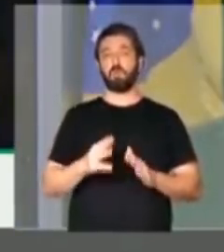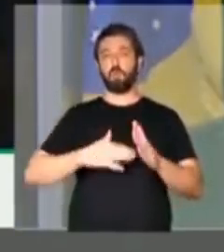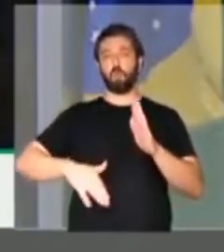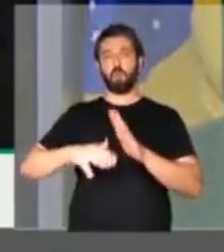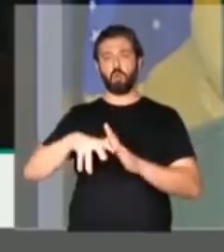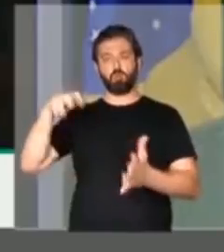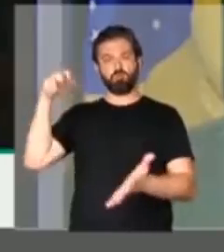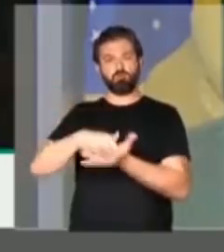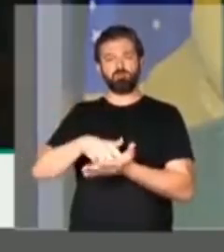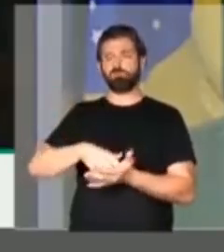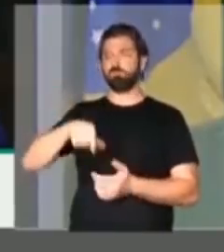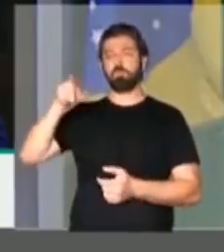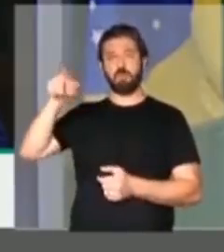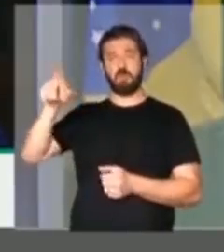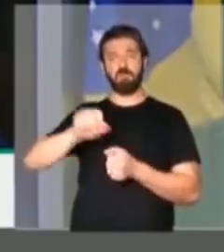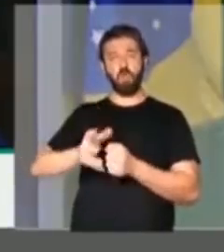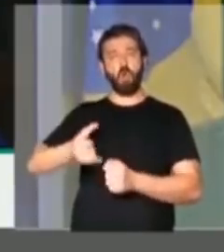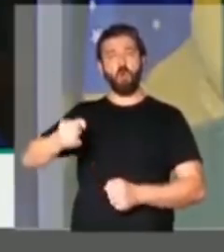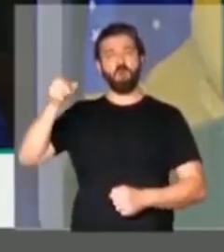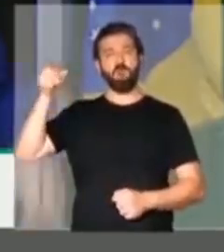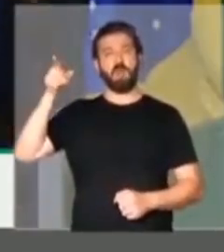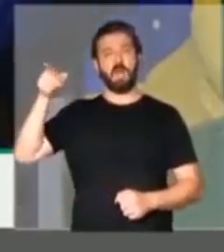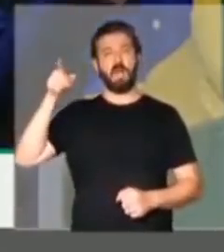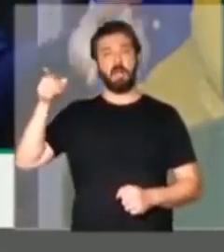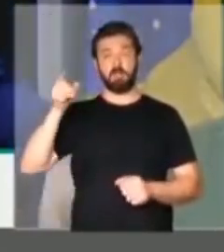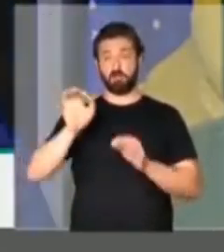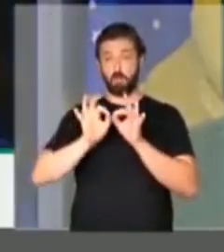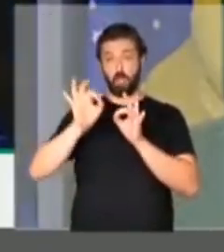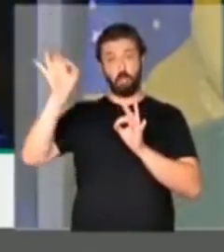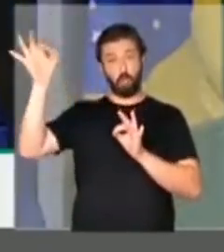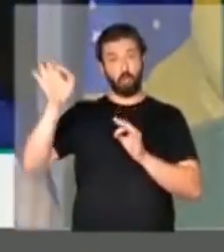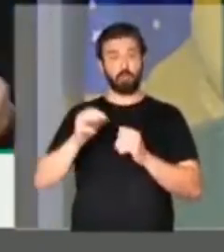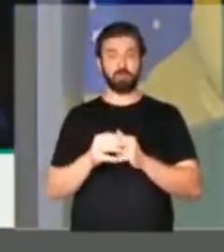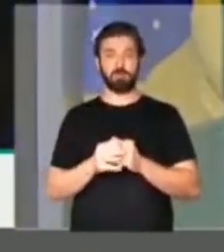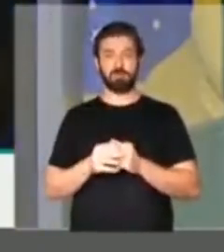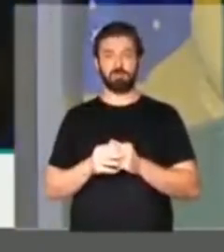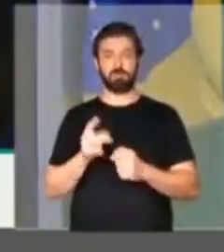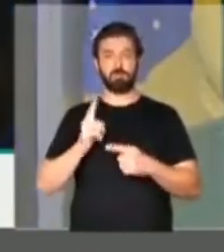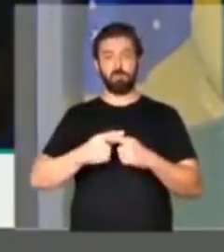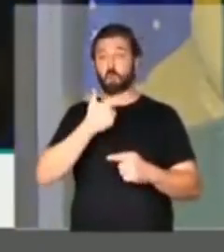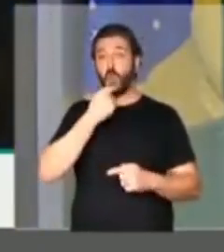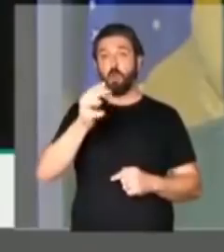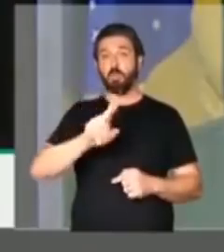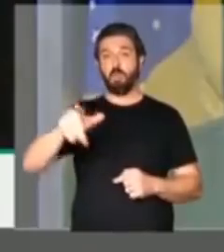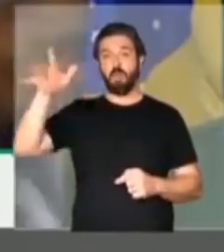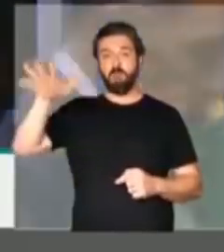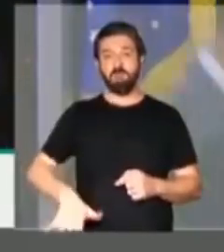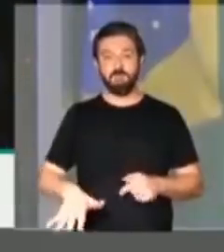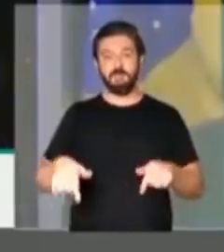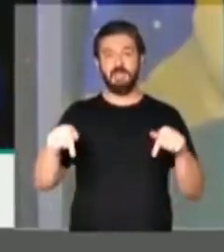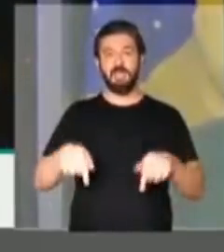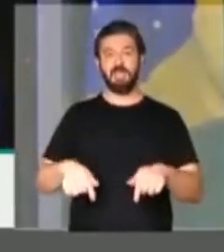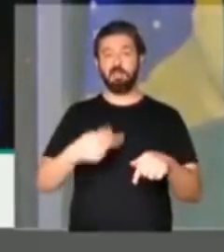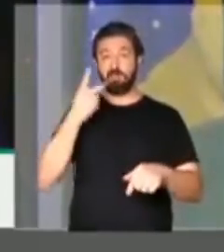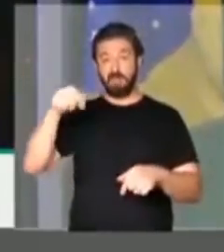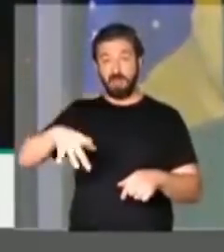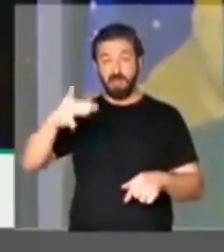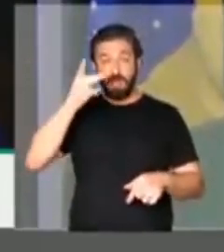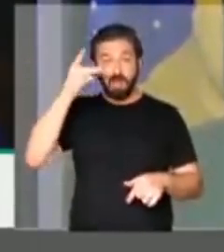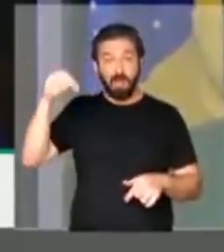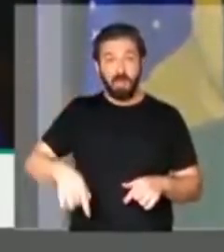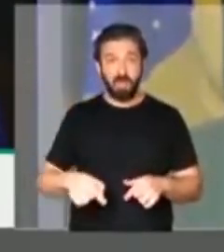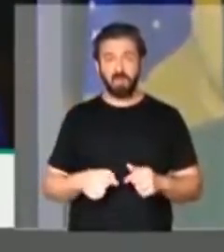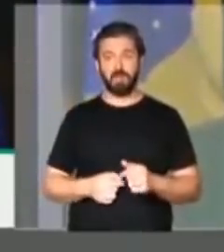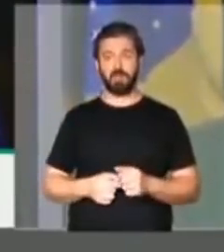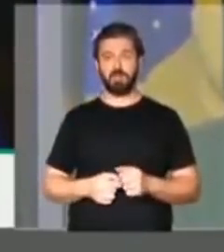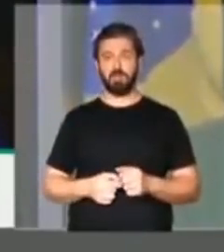essas atrocidades covardes que ele está falando à distância, porque não foi homem de permanecer aqui para falar aqui pessoalmente. E